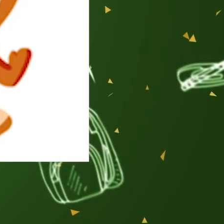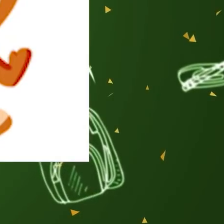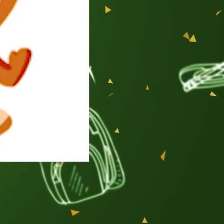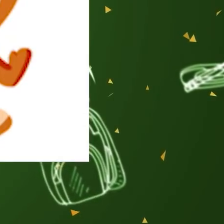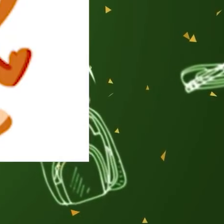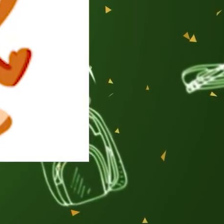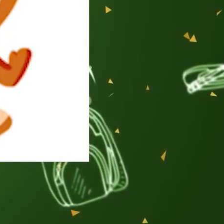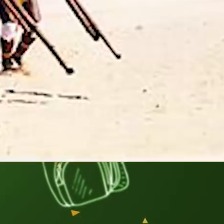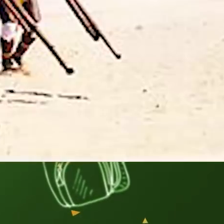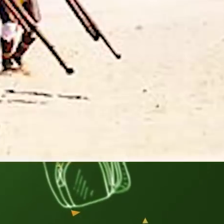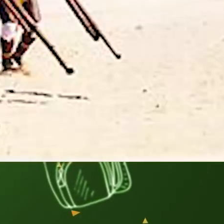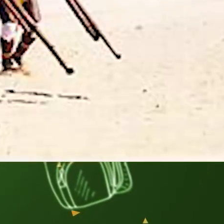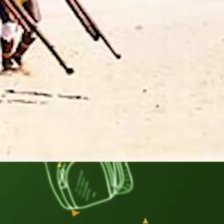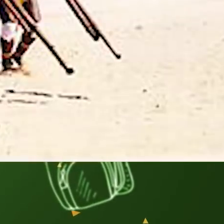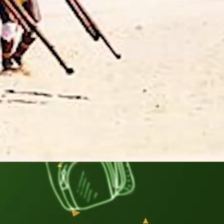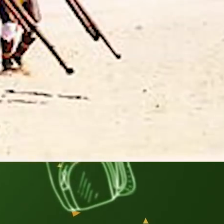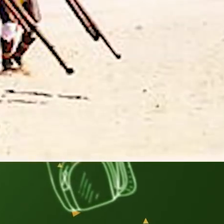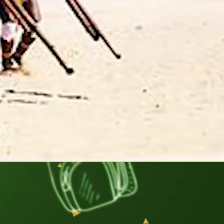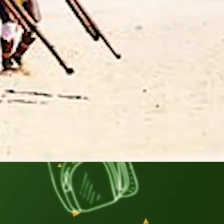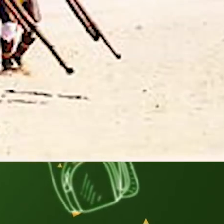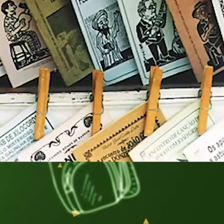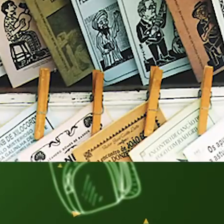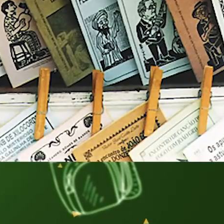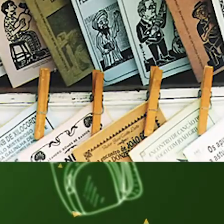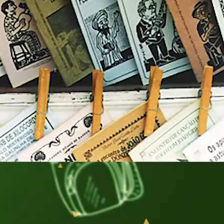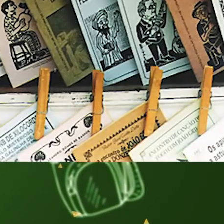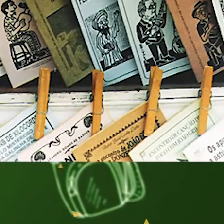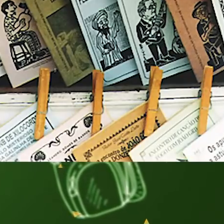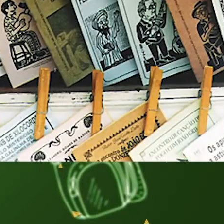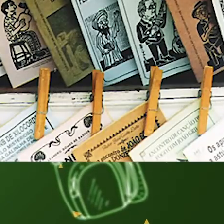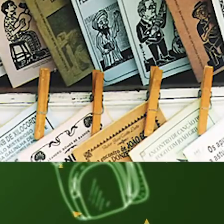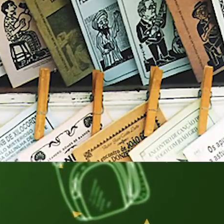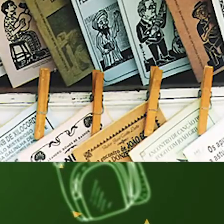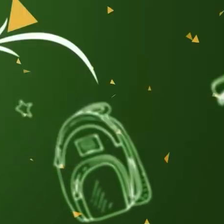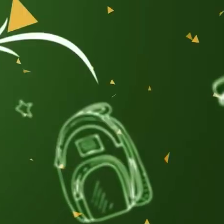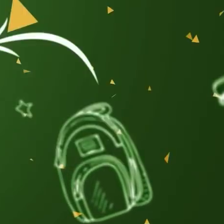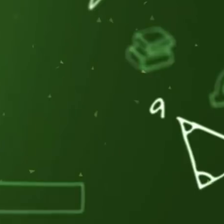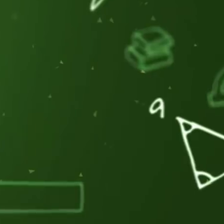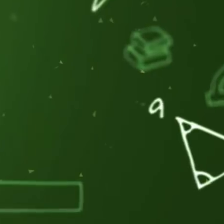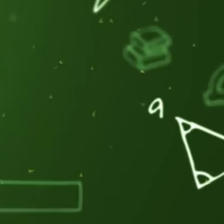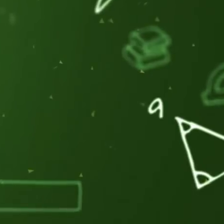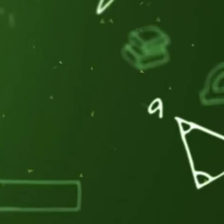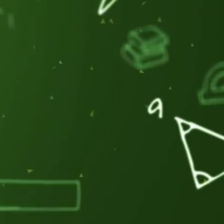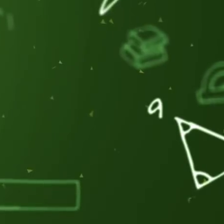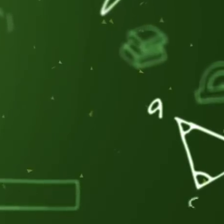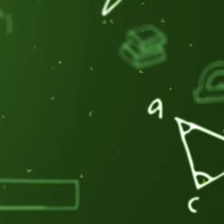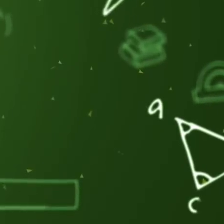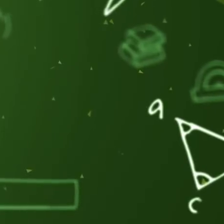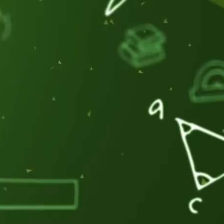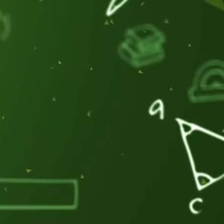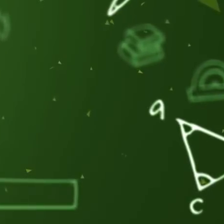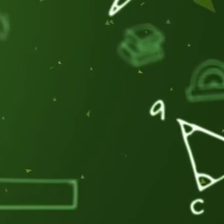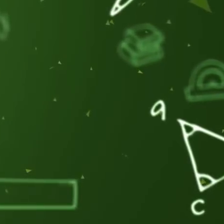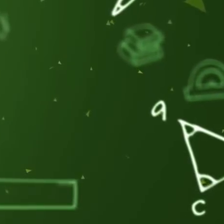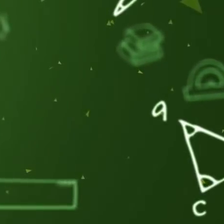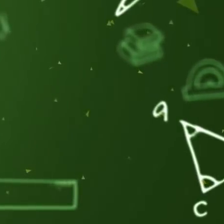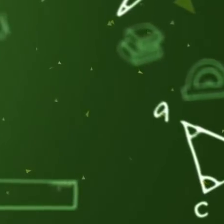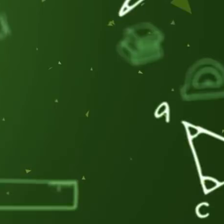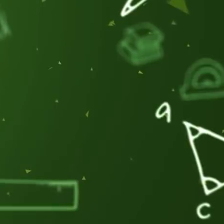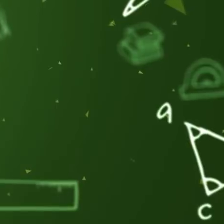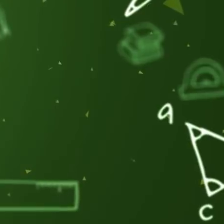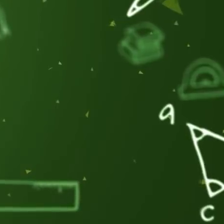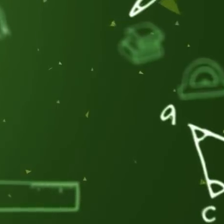Isso, uma lenda. E essa lenda faz parte do folclore brasileiro.